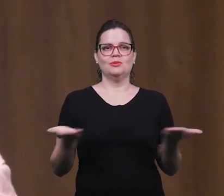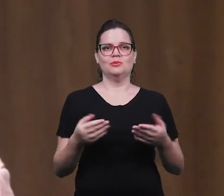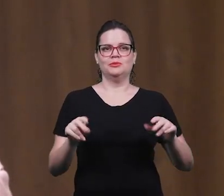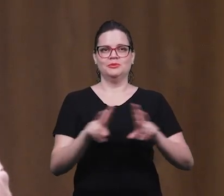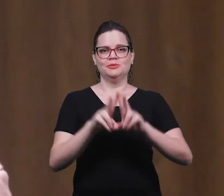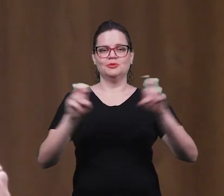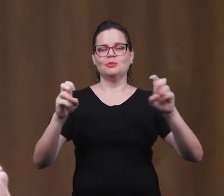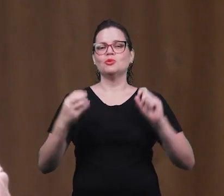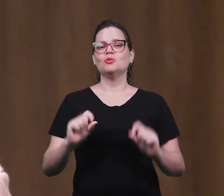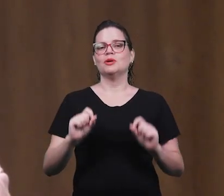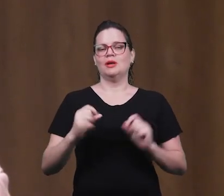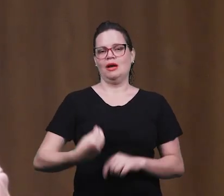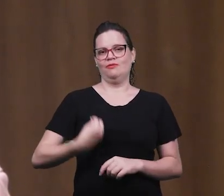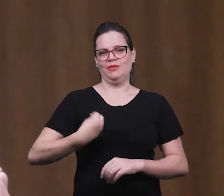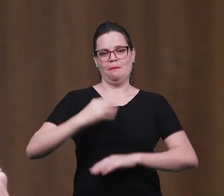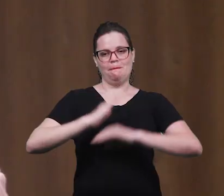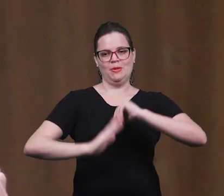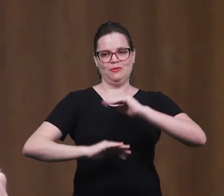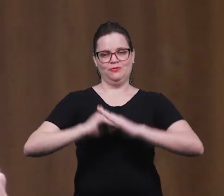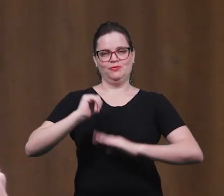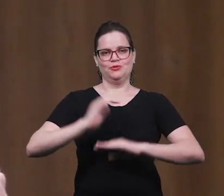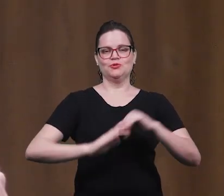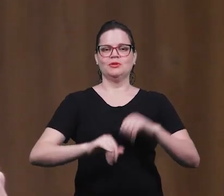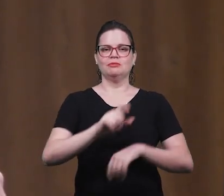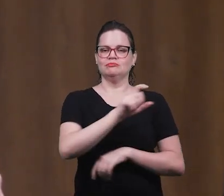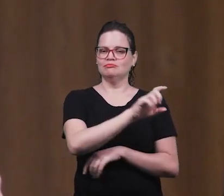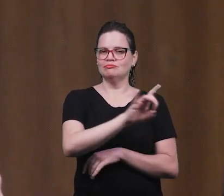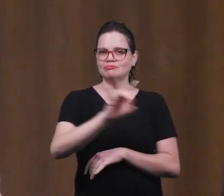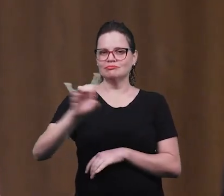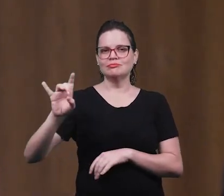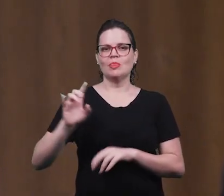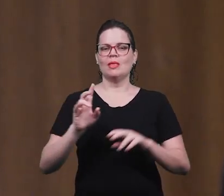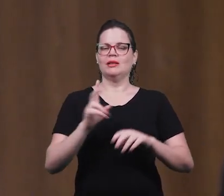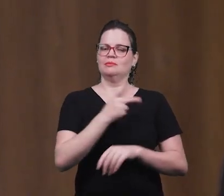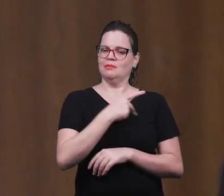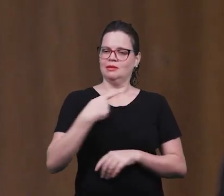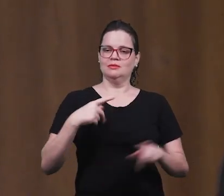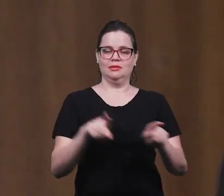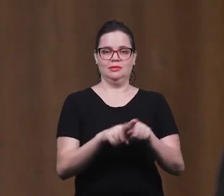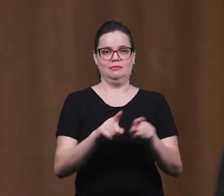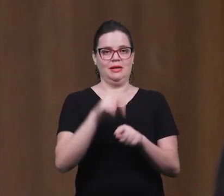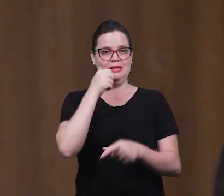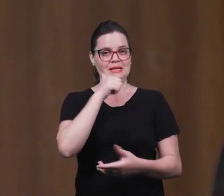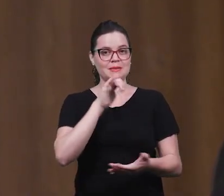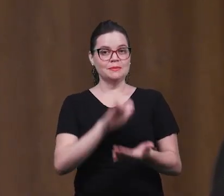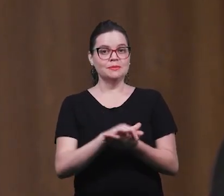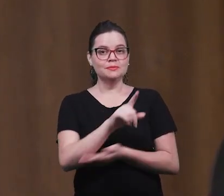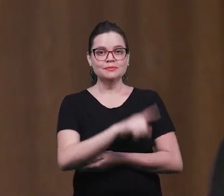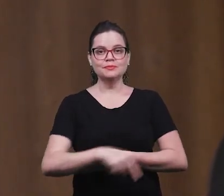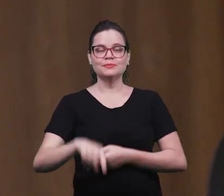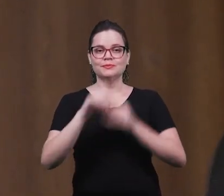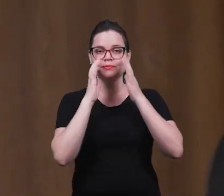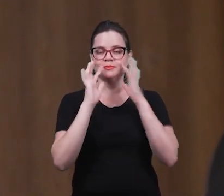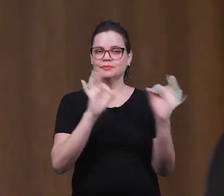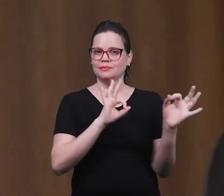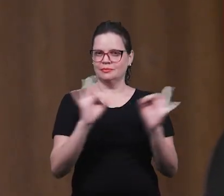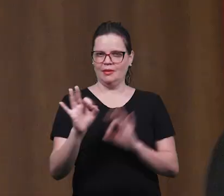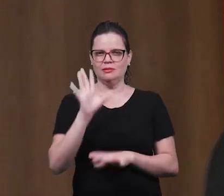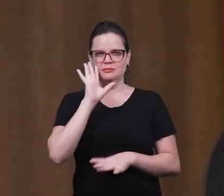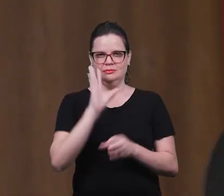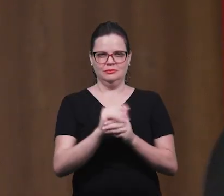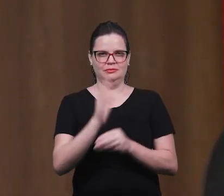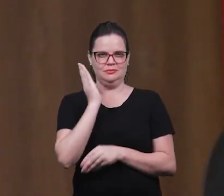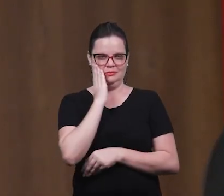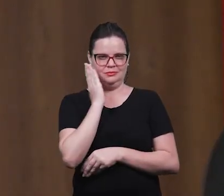estamos tratando sobre a vida profissional com os nossos pastores e suas esposas. E você que está nos acompanhando